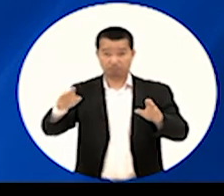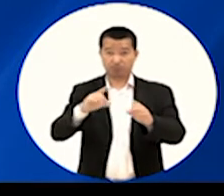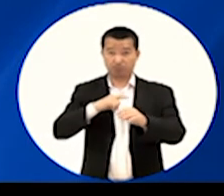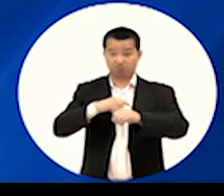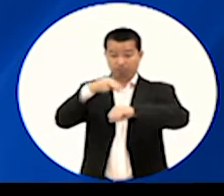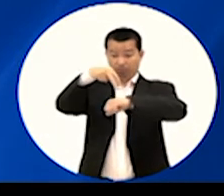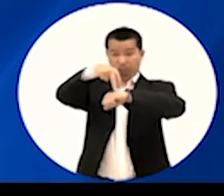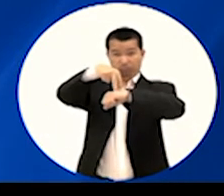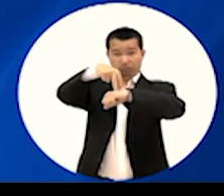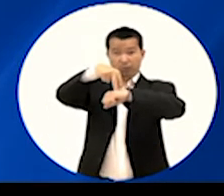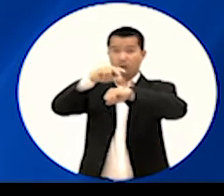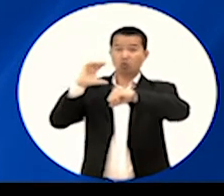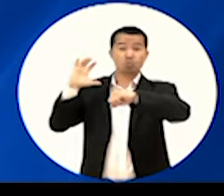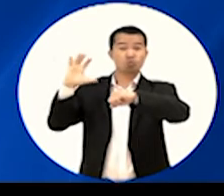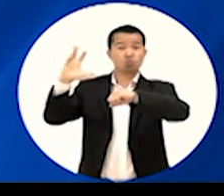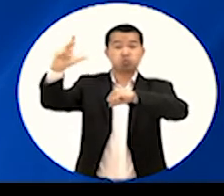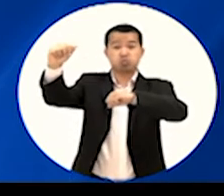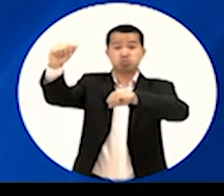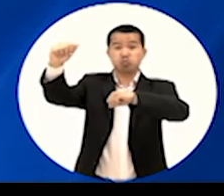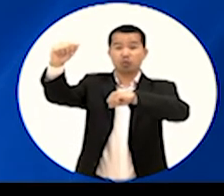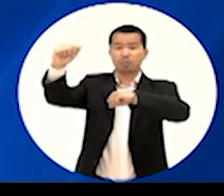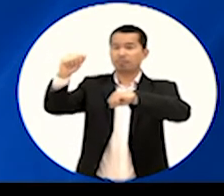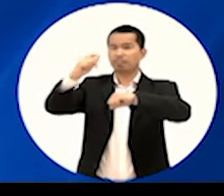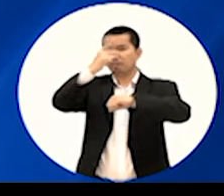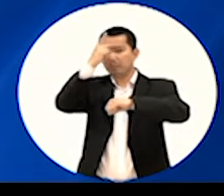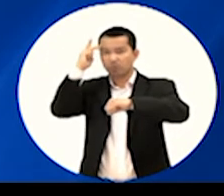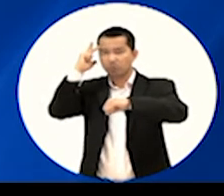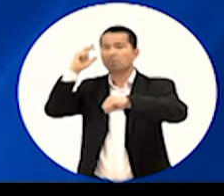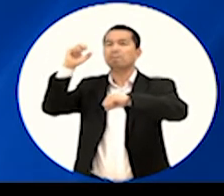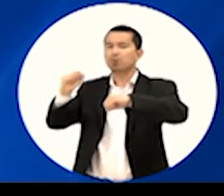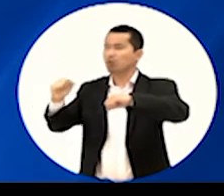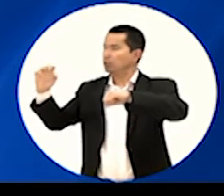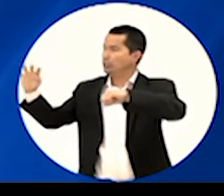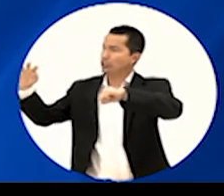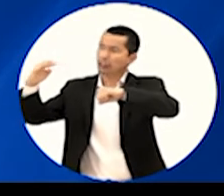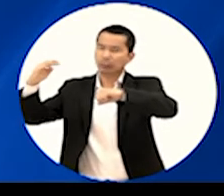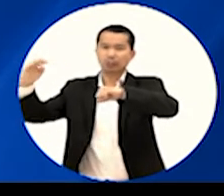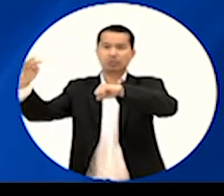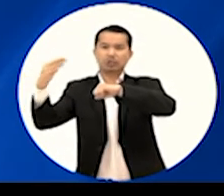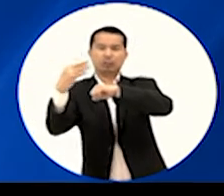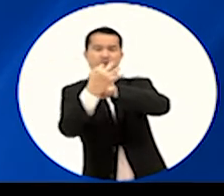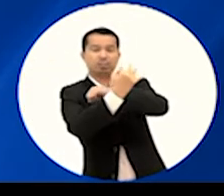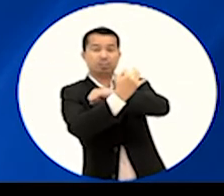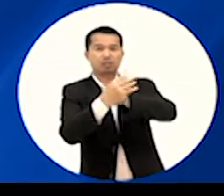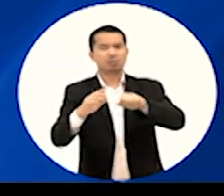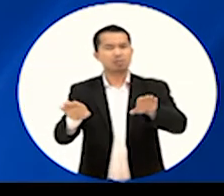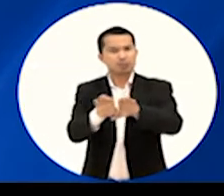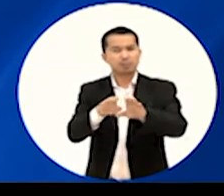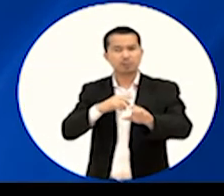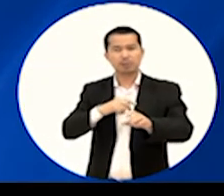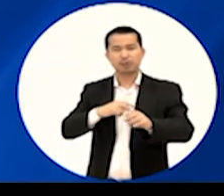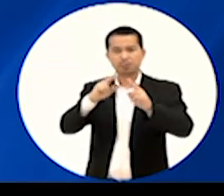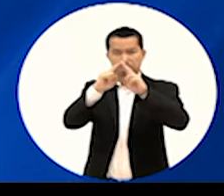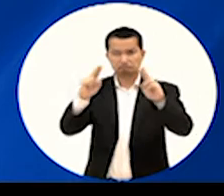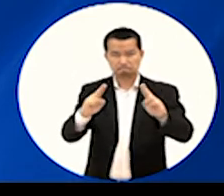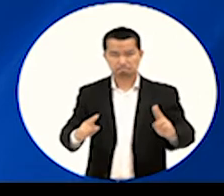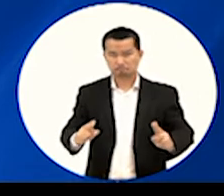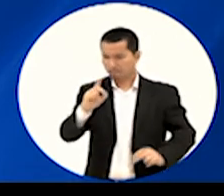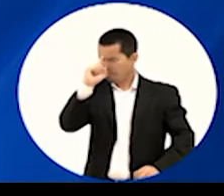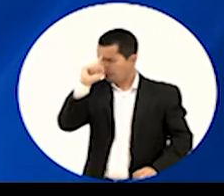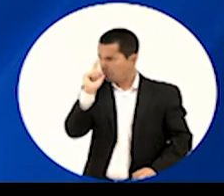Babilônia. E depois ordenou que todos os governadores regionais, os prefeitos, os governadores